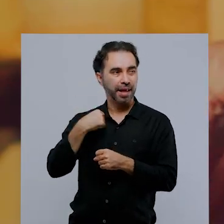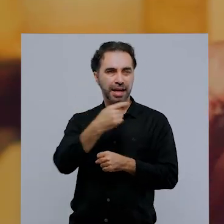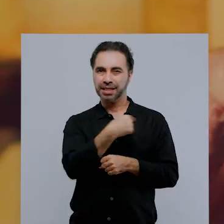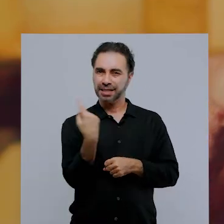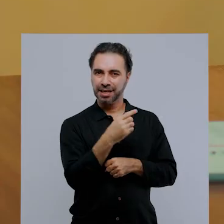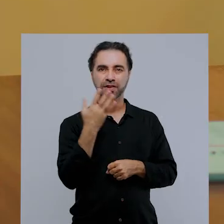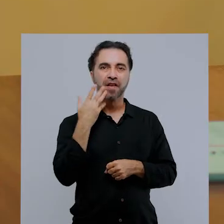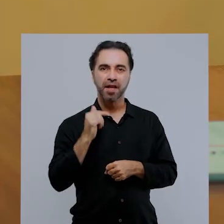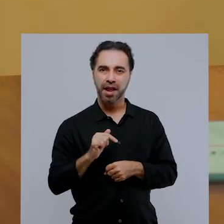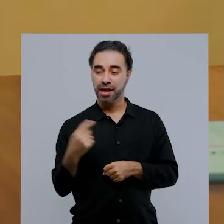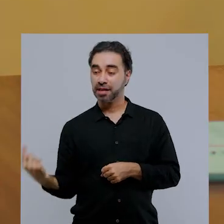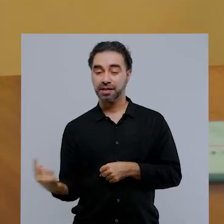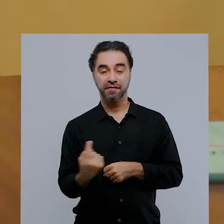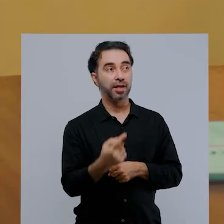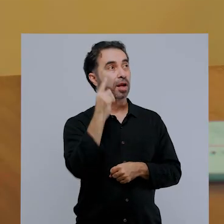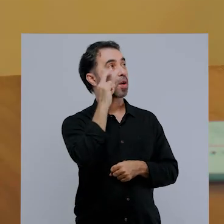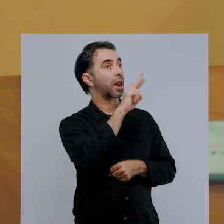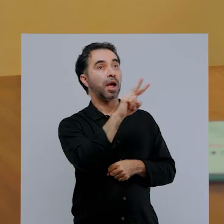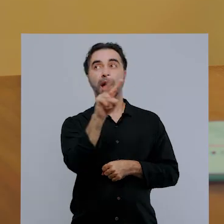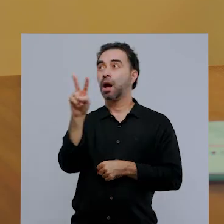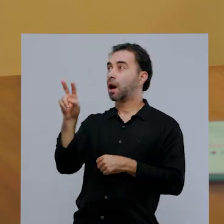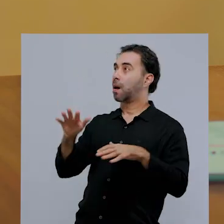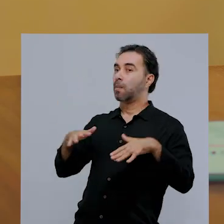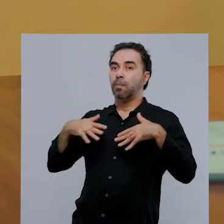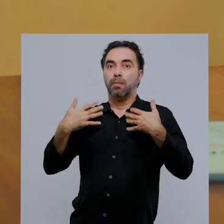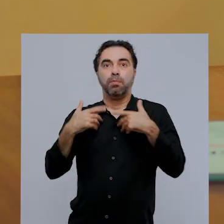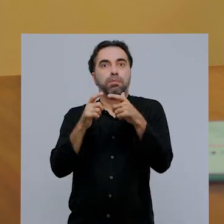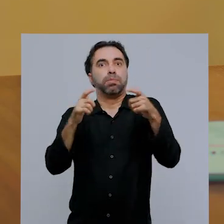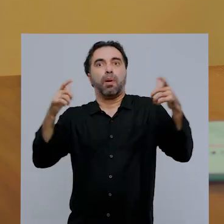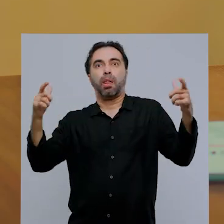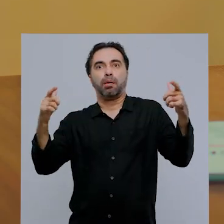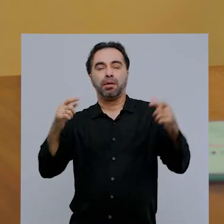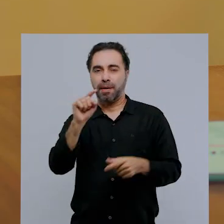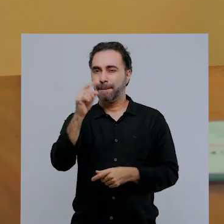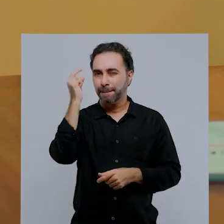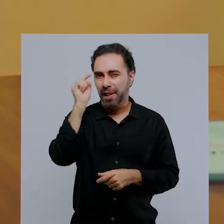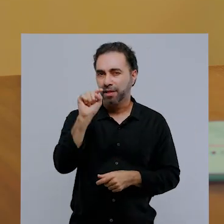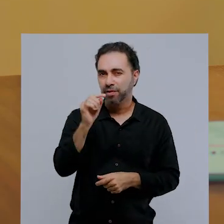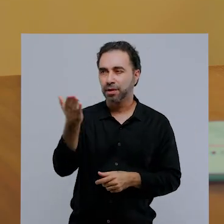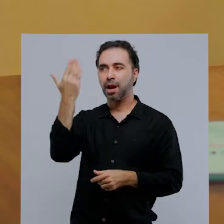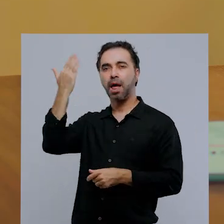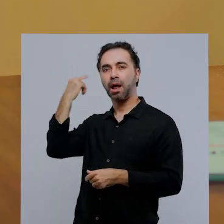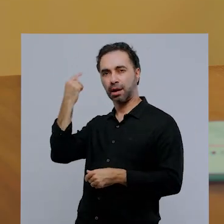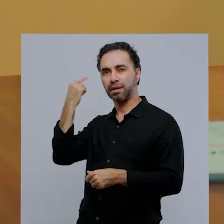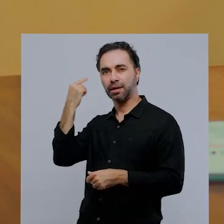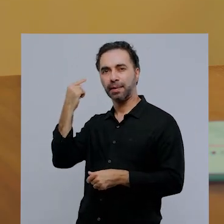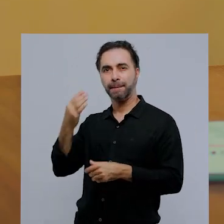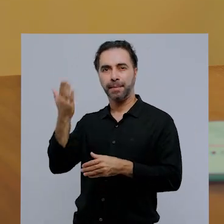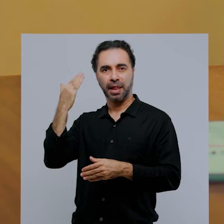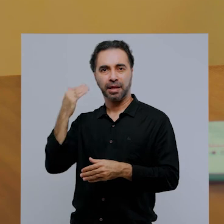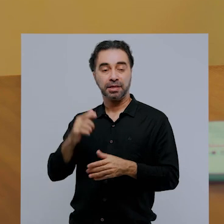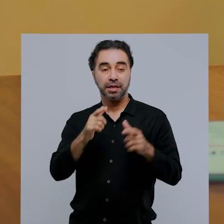em volta e via um esplendor. A gente, imaginam vocês que naquele tempo,